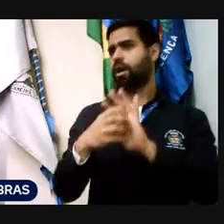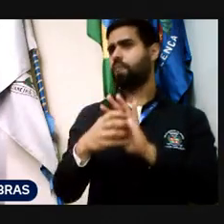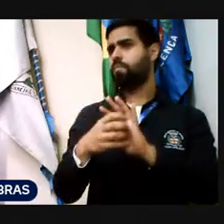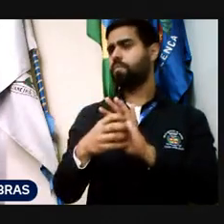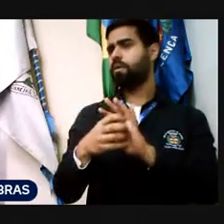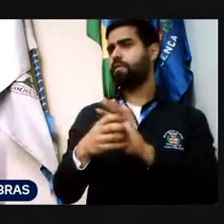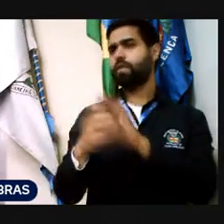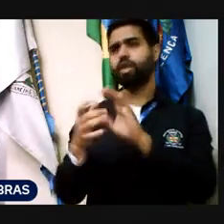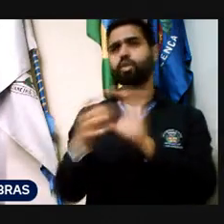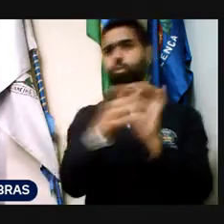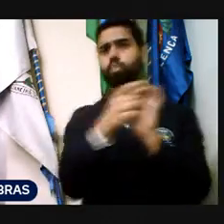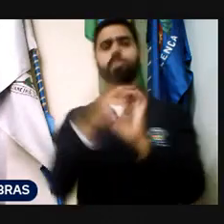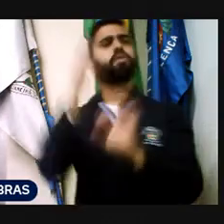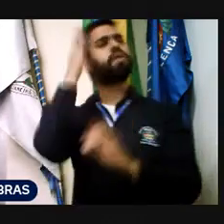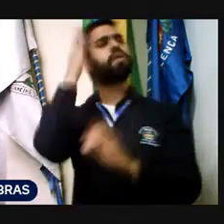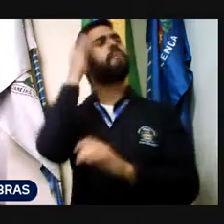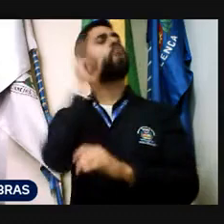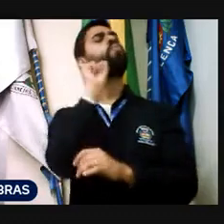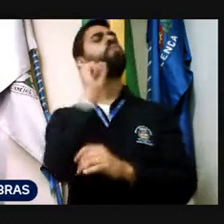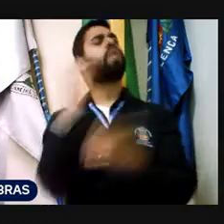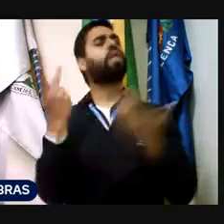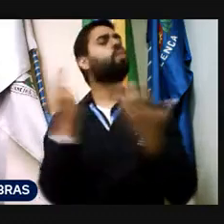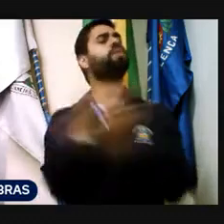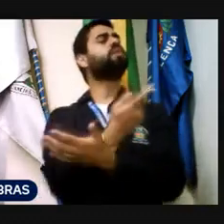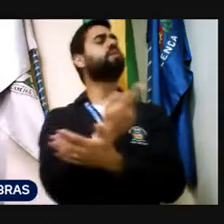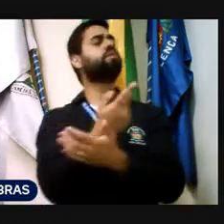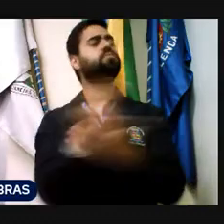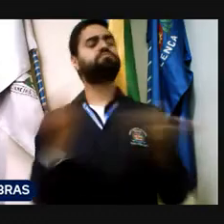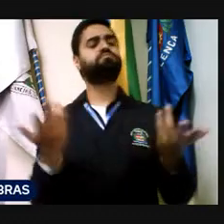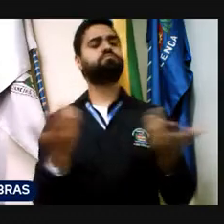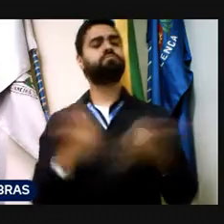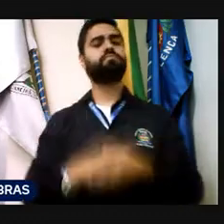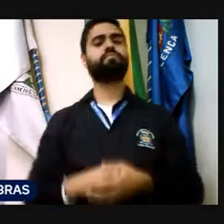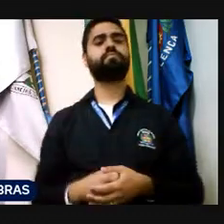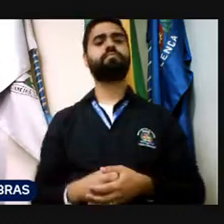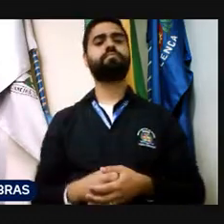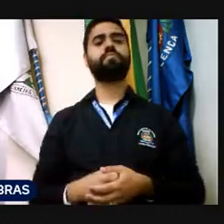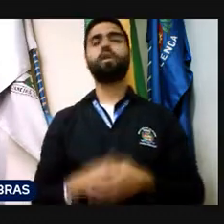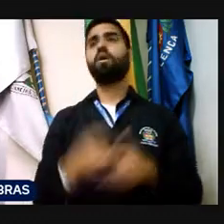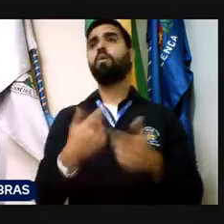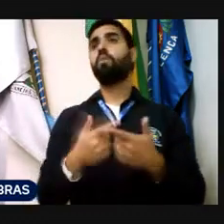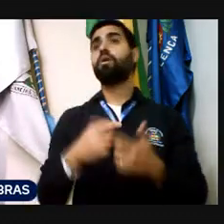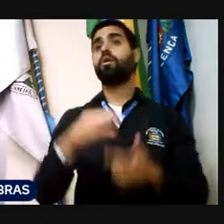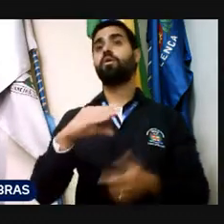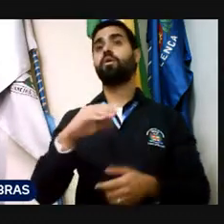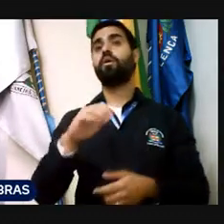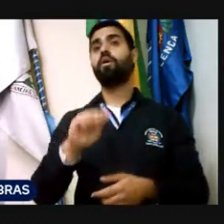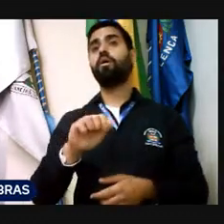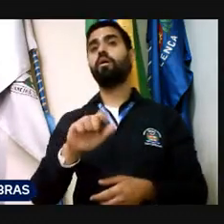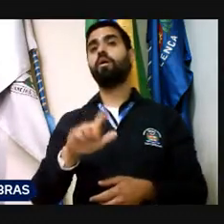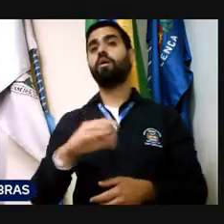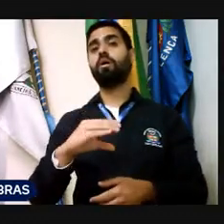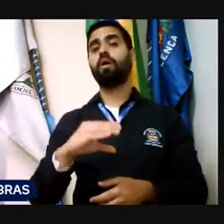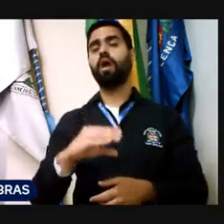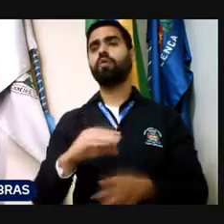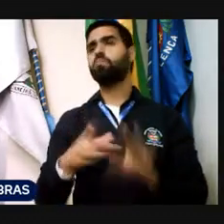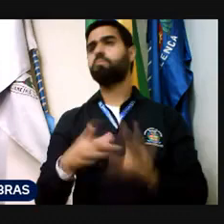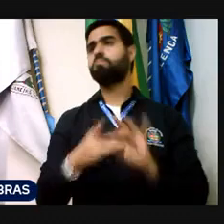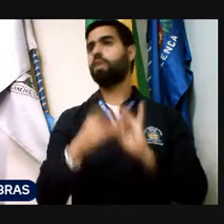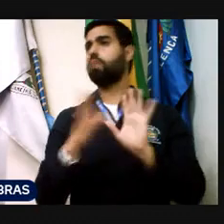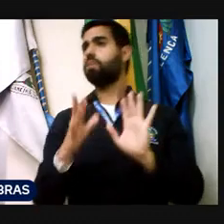para juntos saber o que está acontecendo, né? Porque esse calque ainda não está liberado, esse calque da nossa